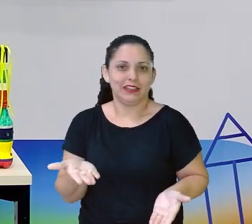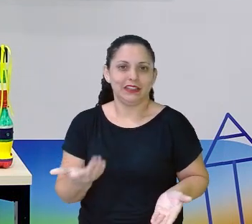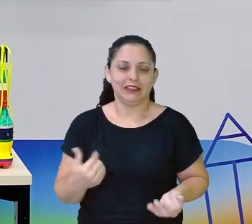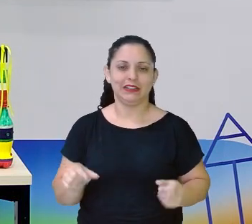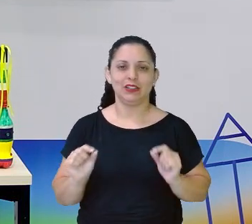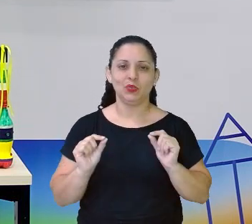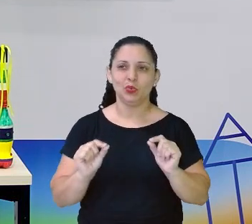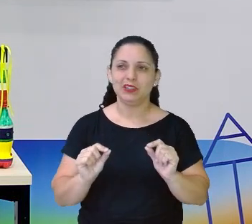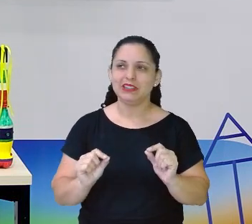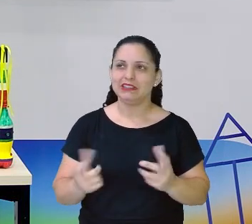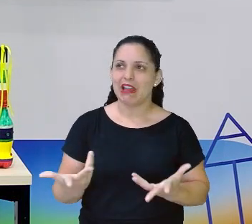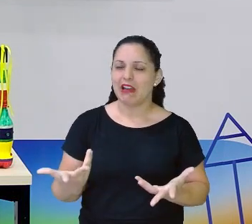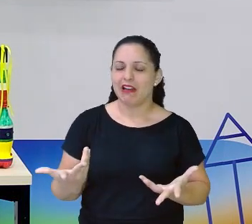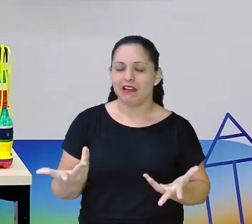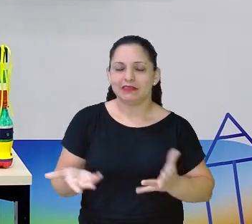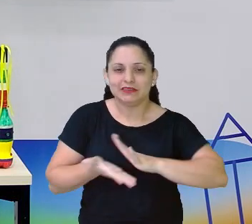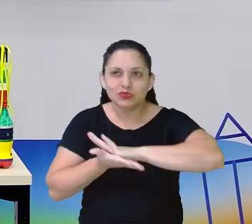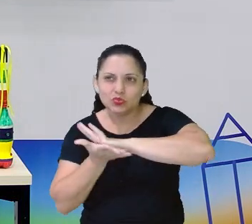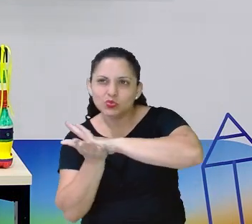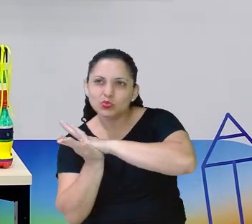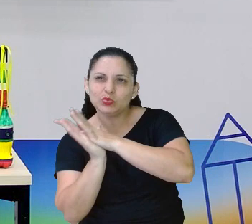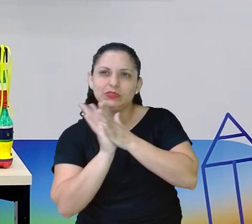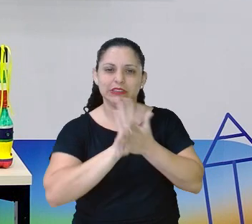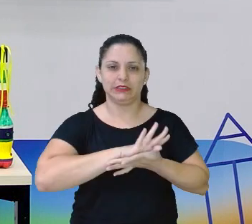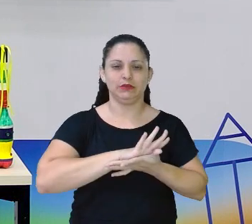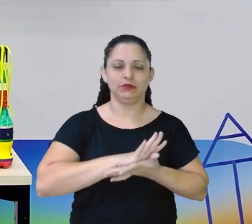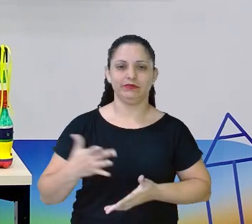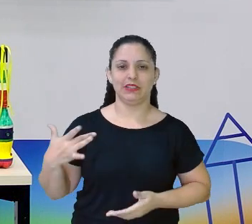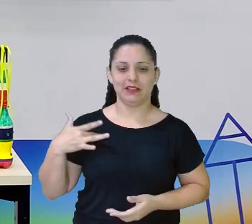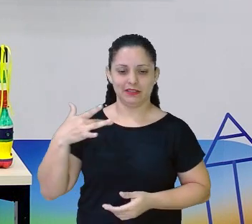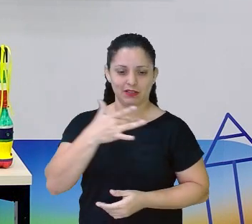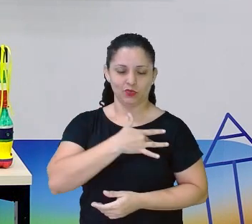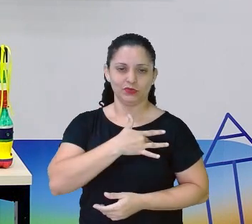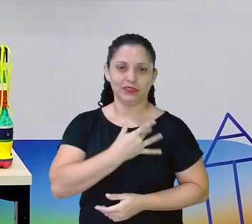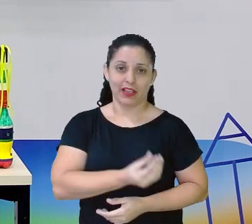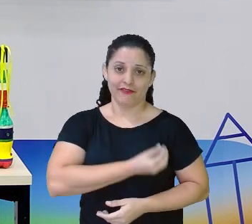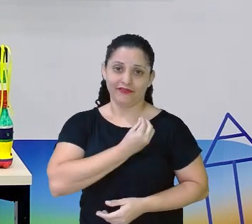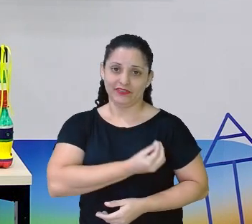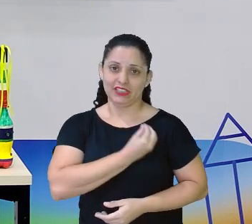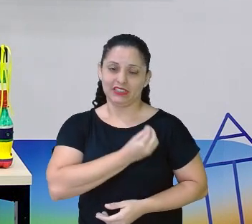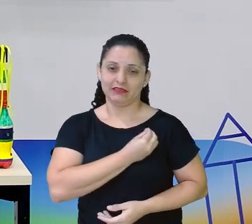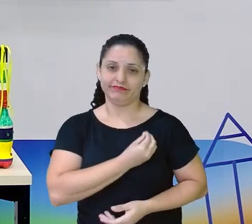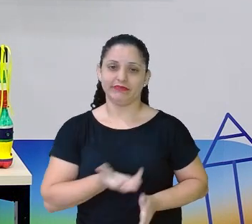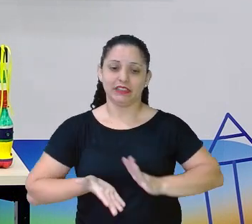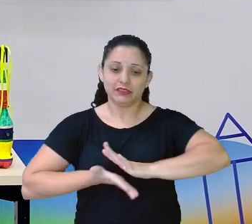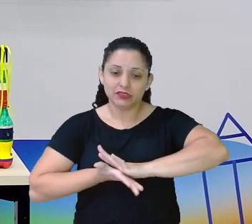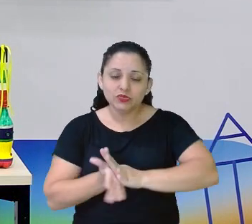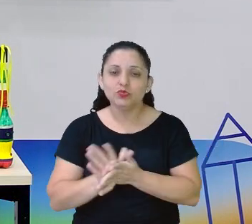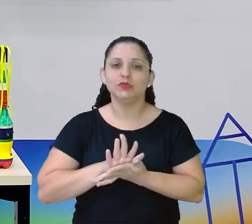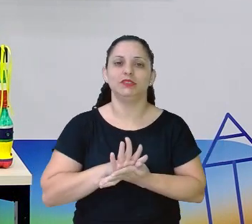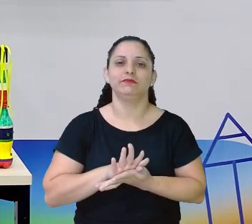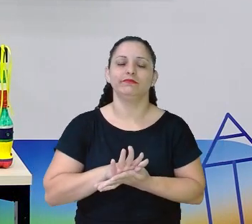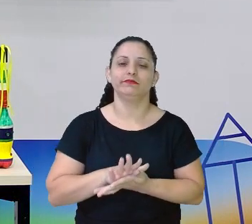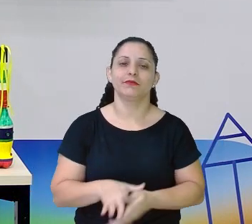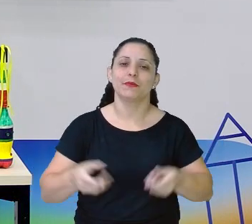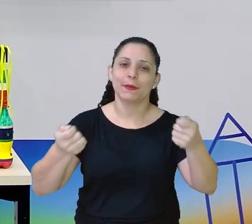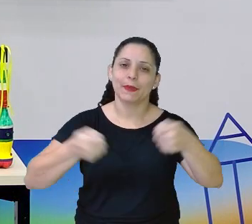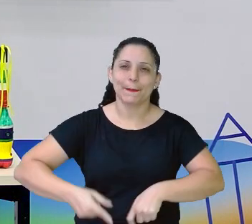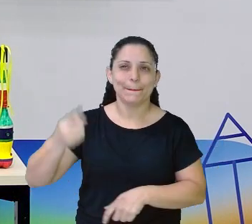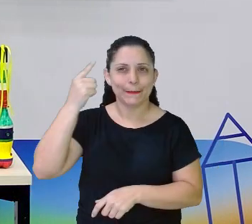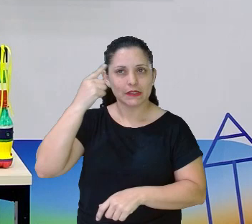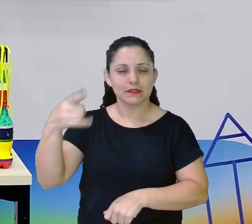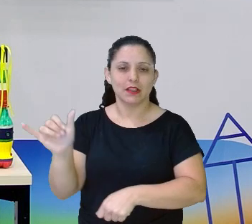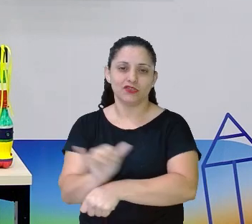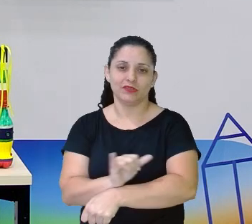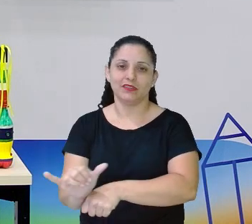isso vai prejudicar, claro, a nossa sobrevivência. Então a gente precisa pensar em meios, em